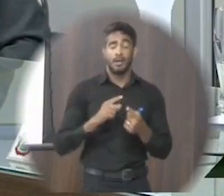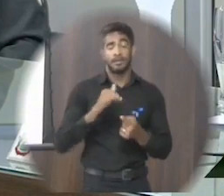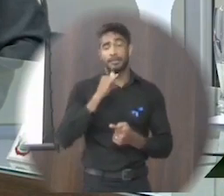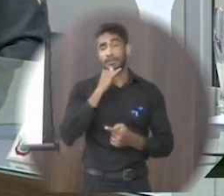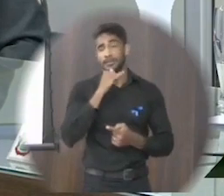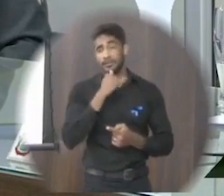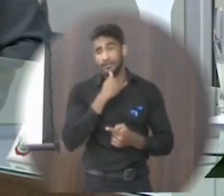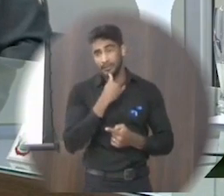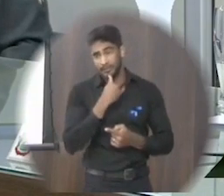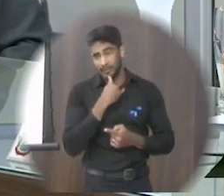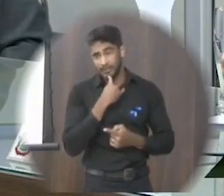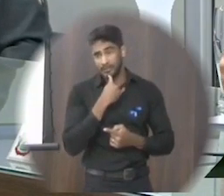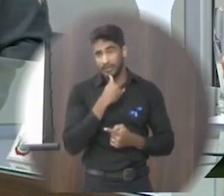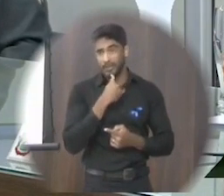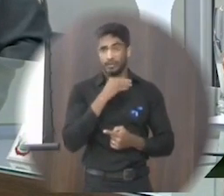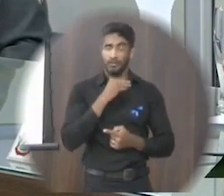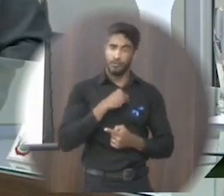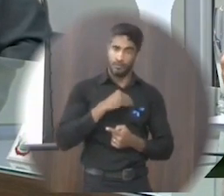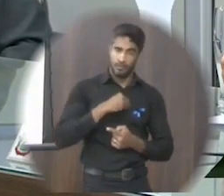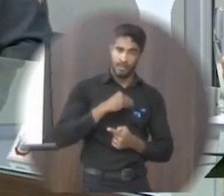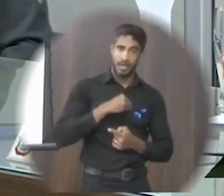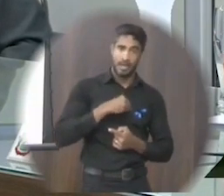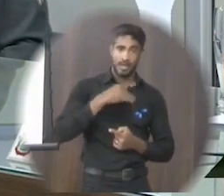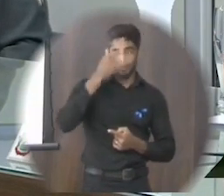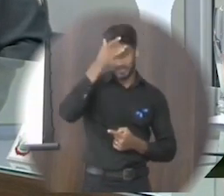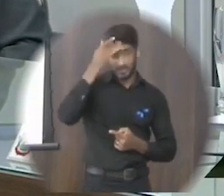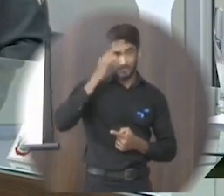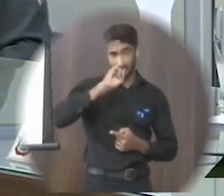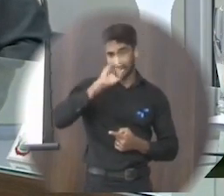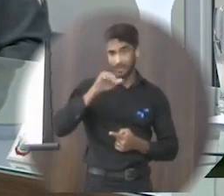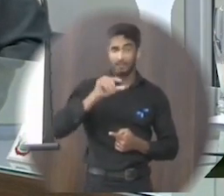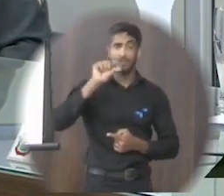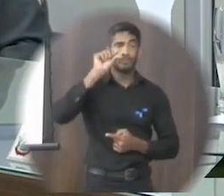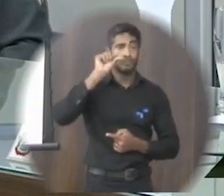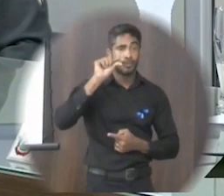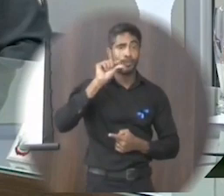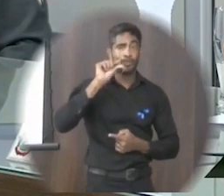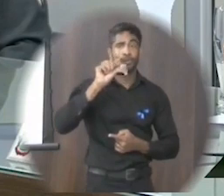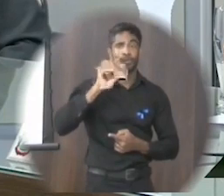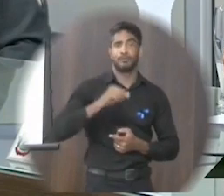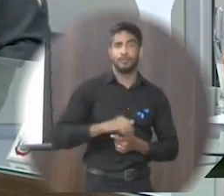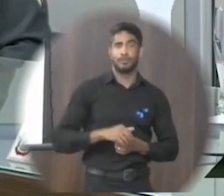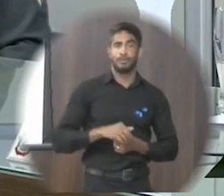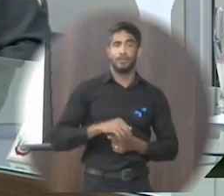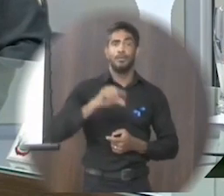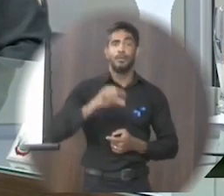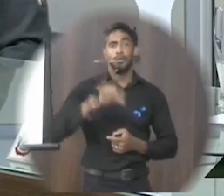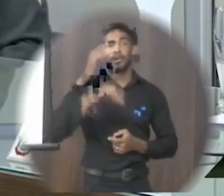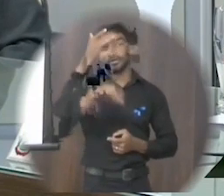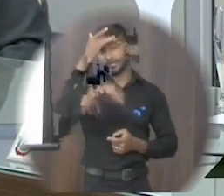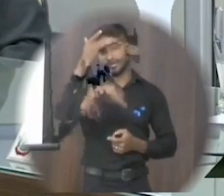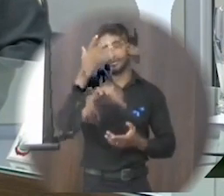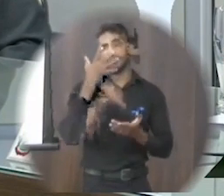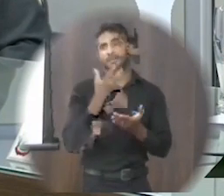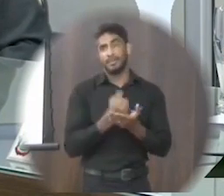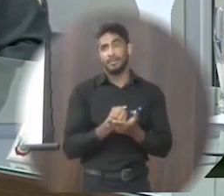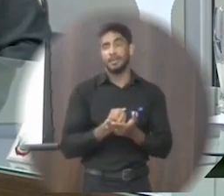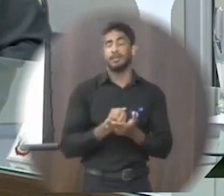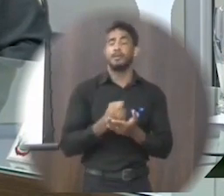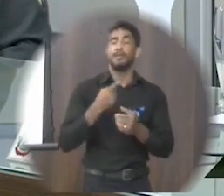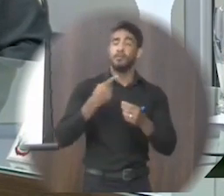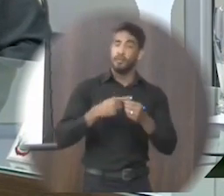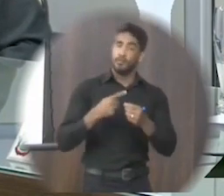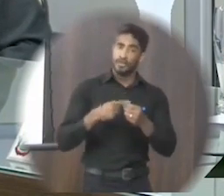infelizmente, o salário dos funcionários de Araúba é baixo. São poucos funcionários que vão aderir. E o município terá que arcar